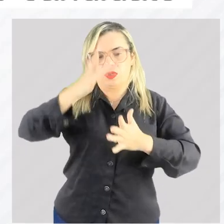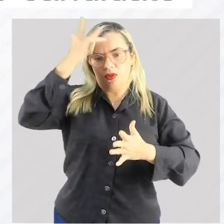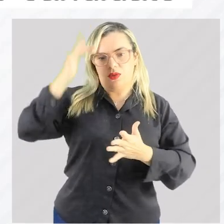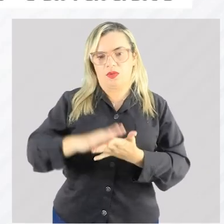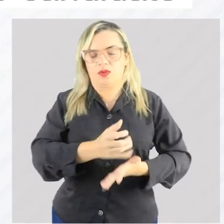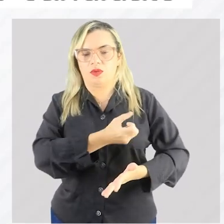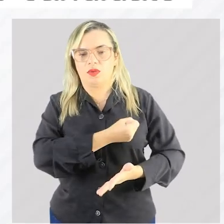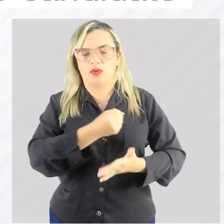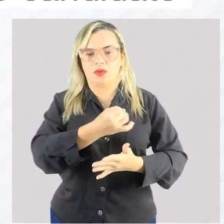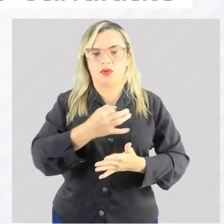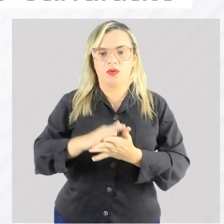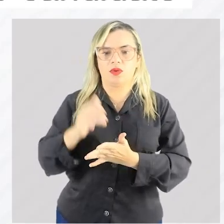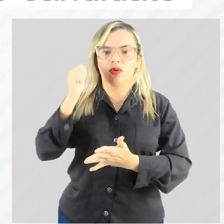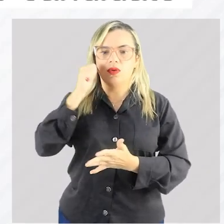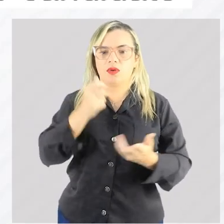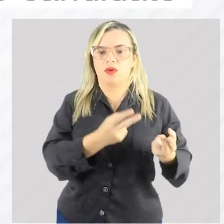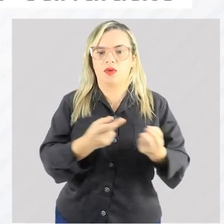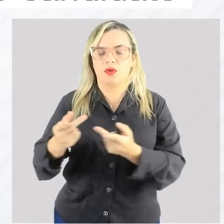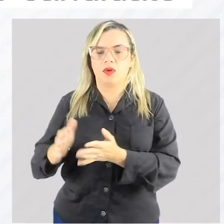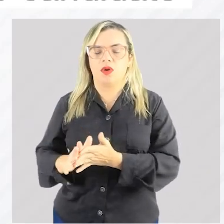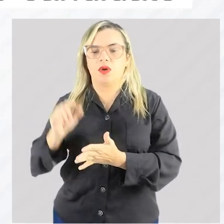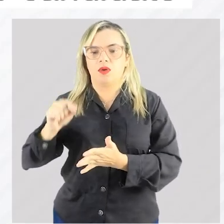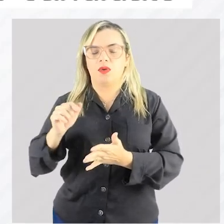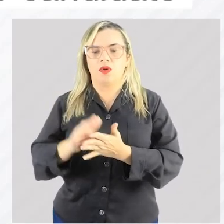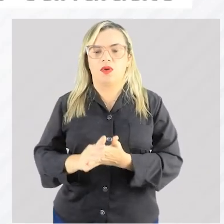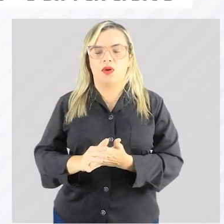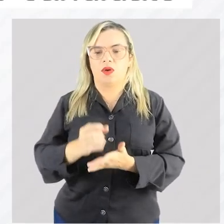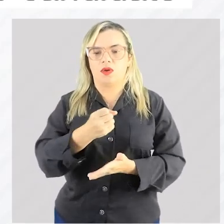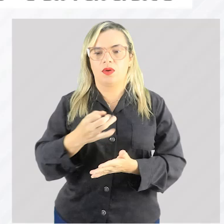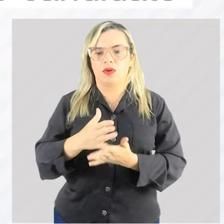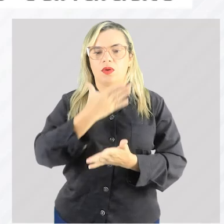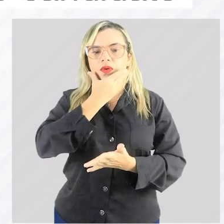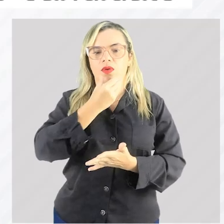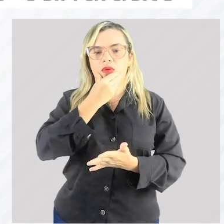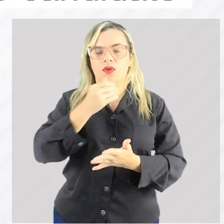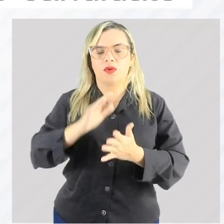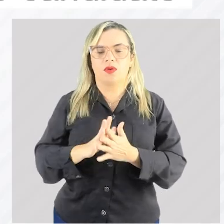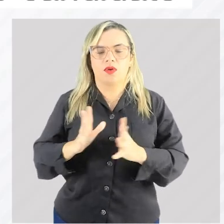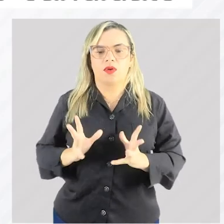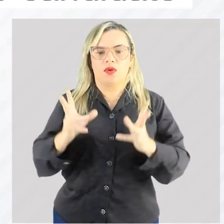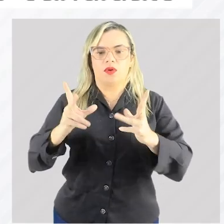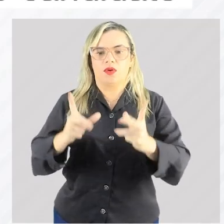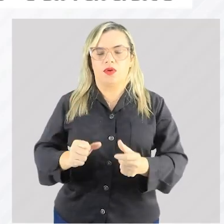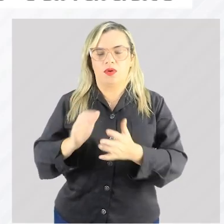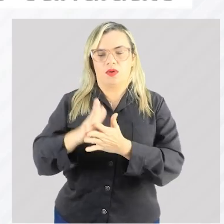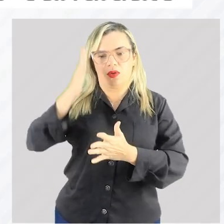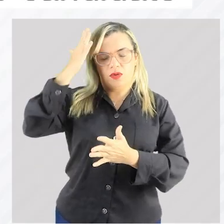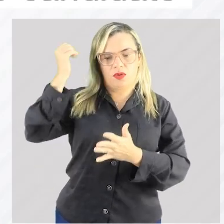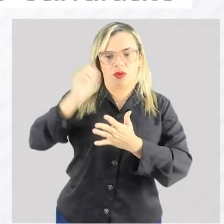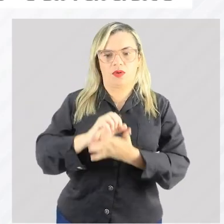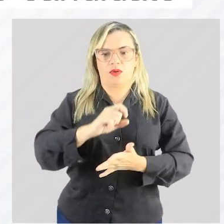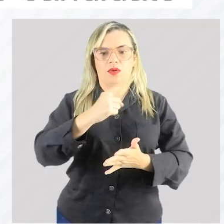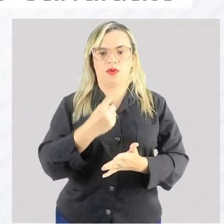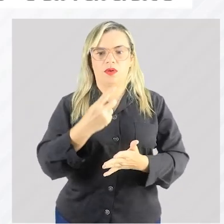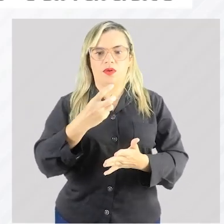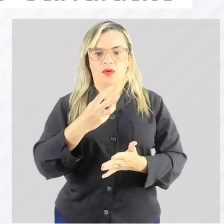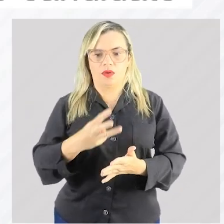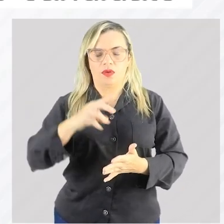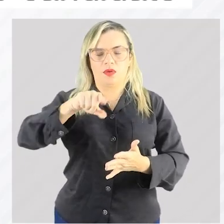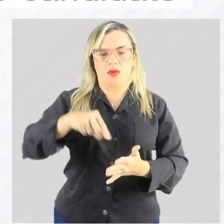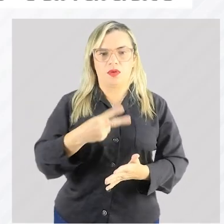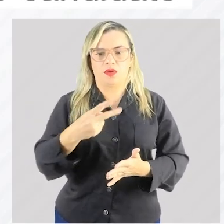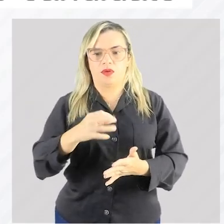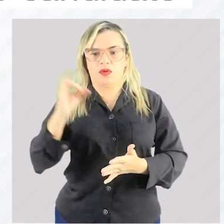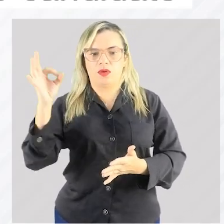mulheres igual ao número de homens do total de presentes sabe-se que 13,2